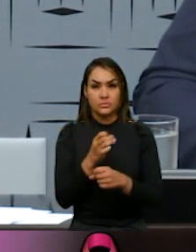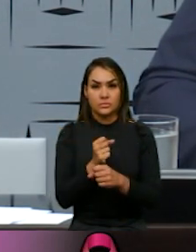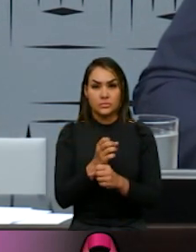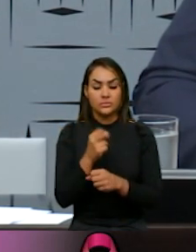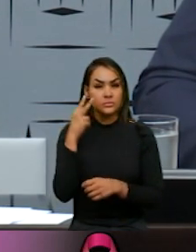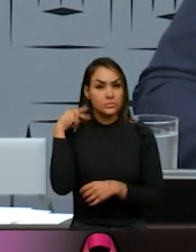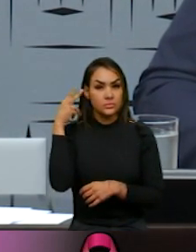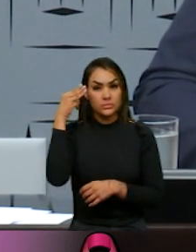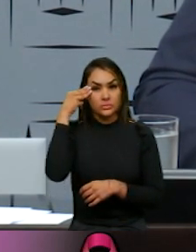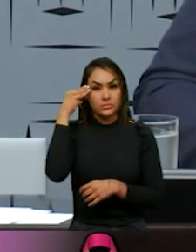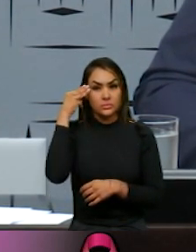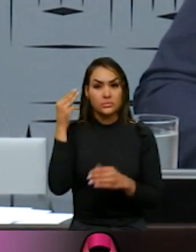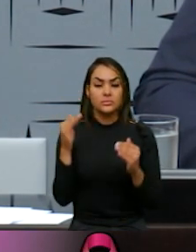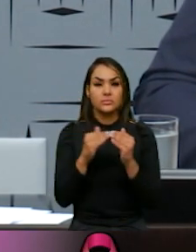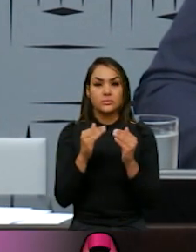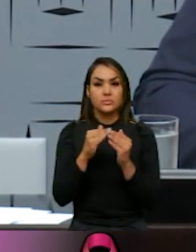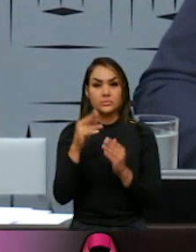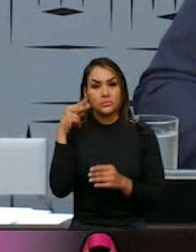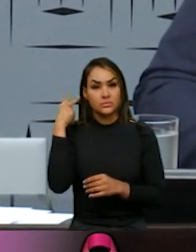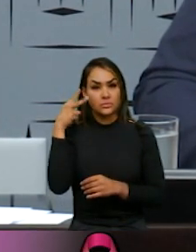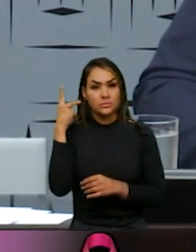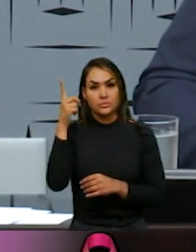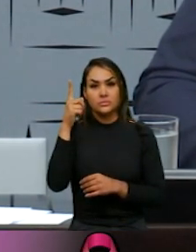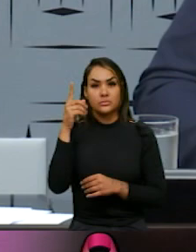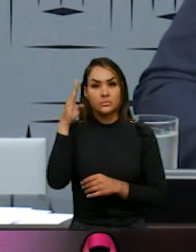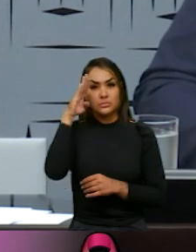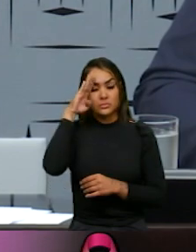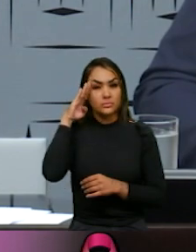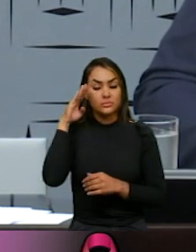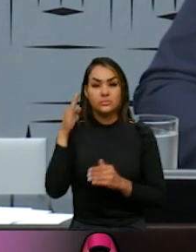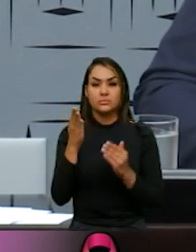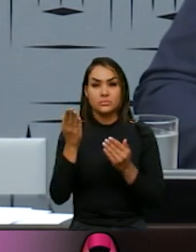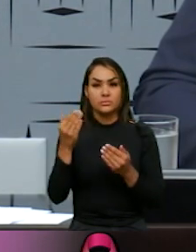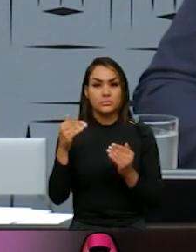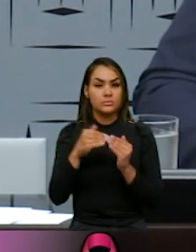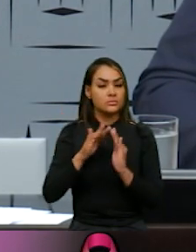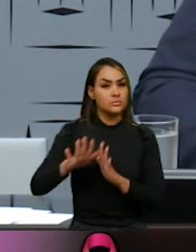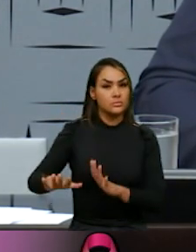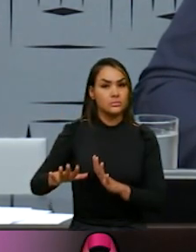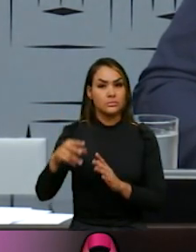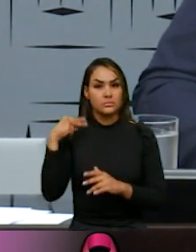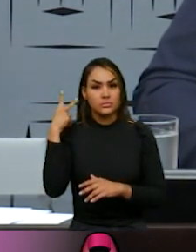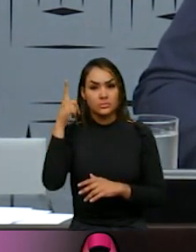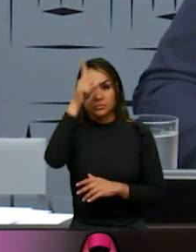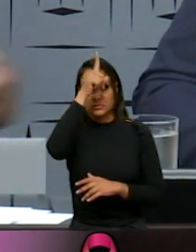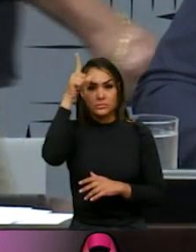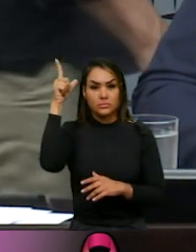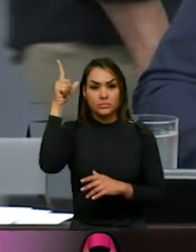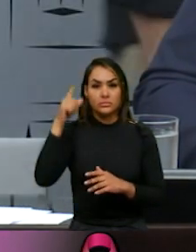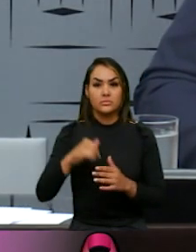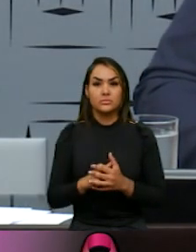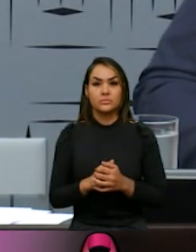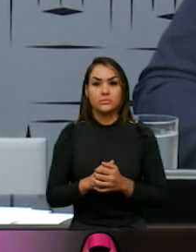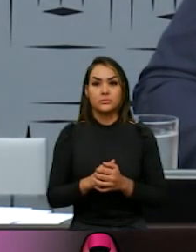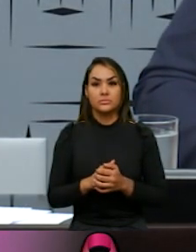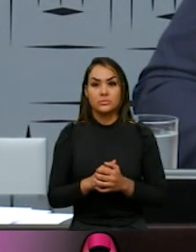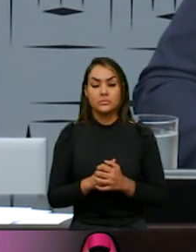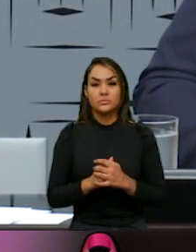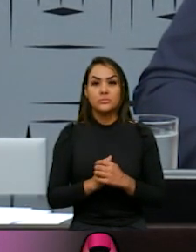Maurício Bem-Estar. Favorável. Vereador Luiz Boato. Desfavorável. Vereador Lucas Anata.